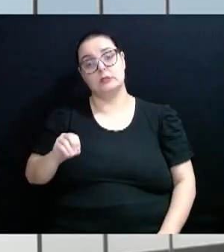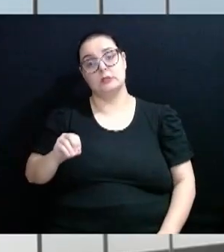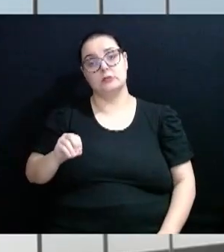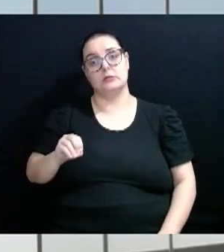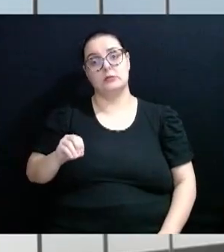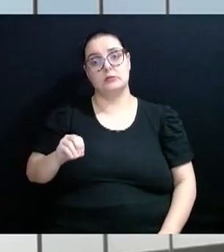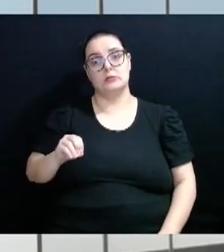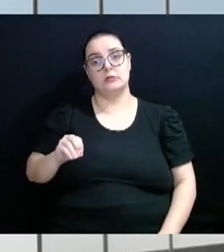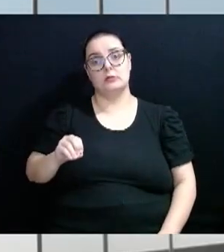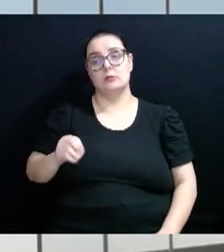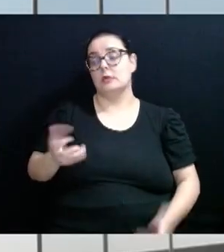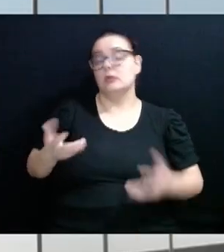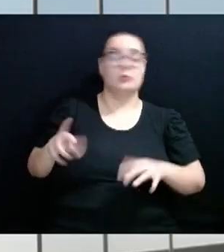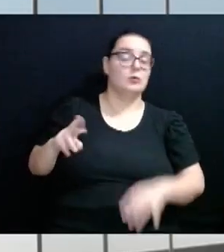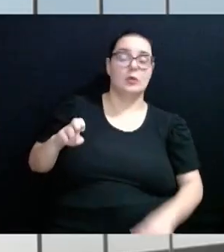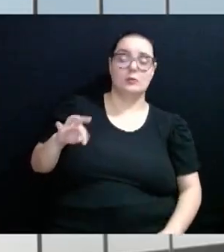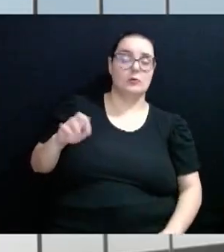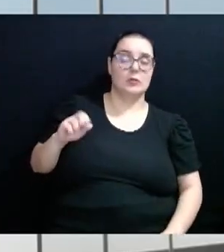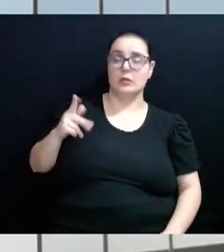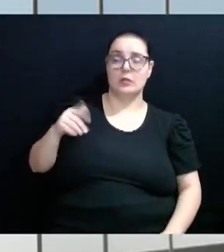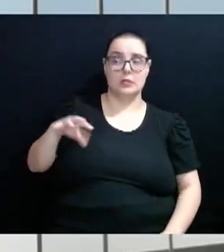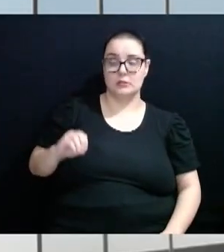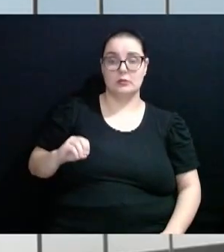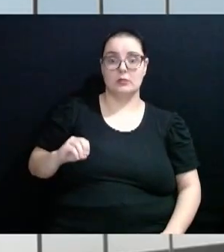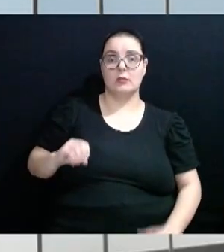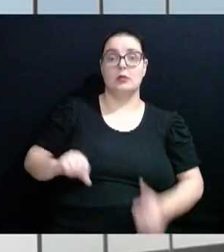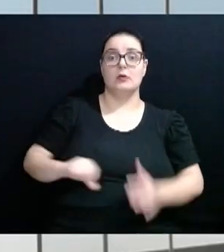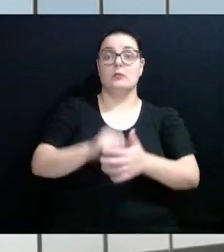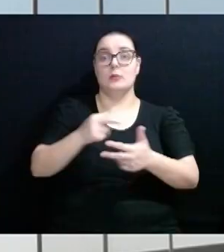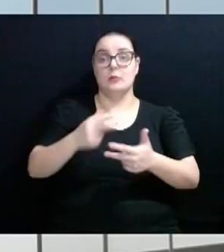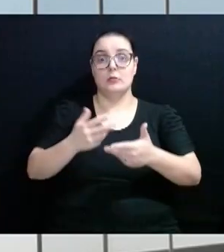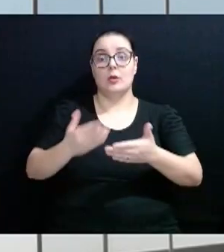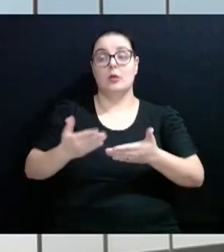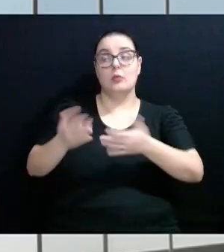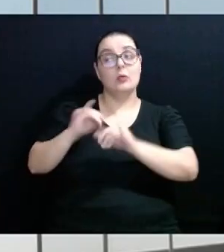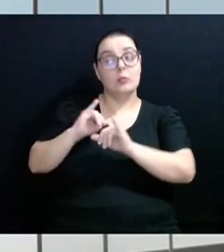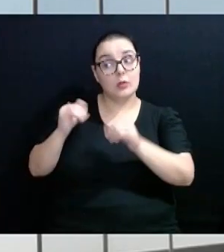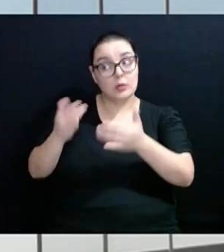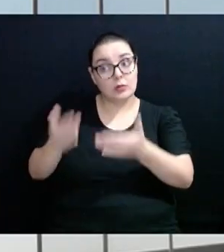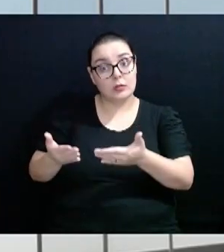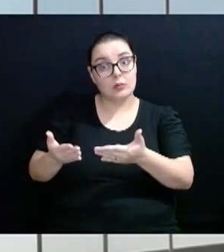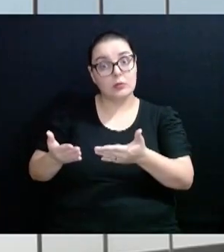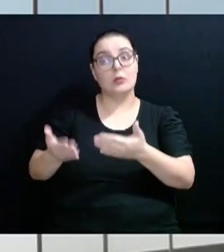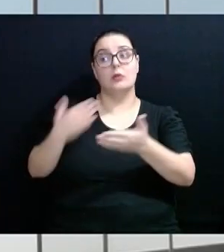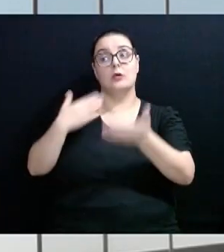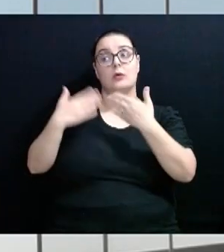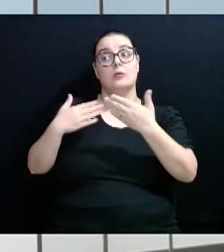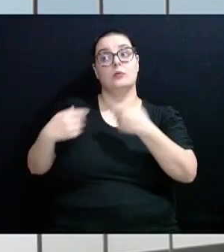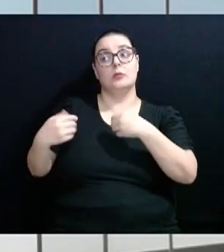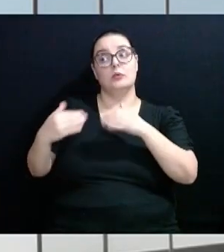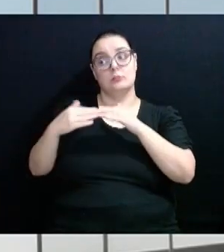retaliar. Né, o primeiro passo, quando eu te dou esse aviso, é vamos negociar.